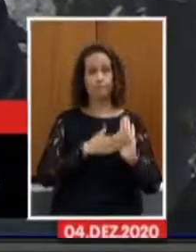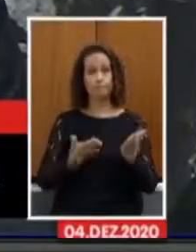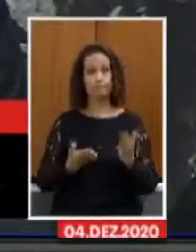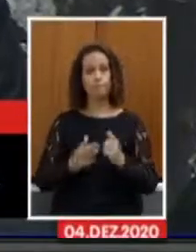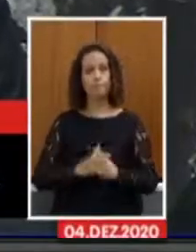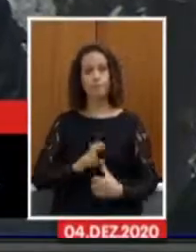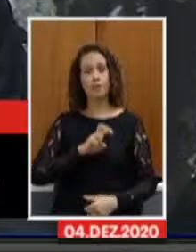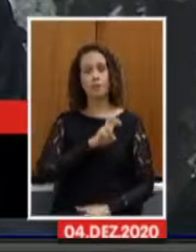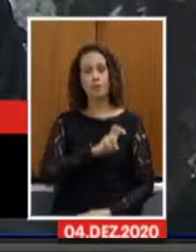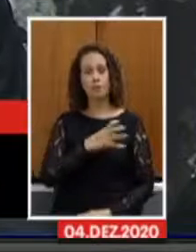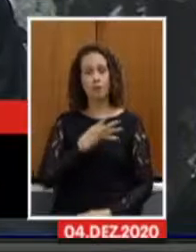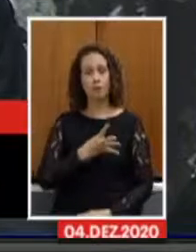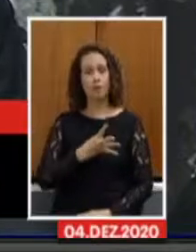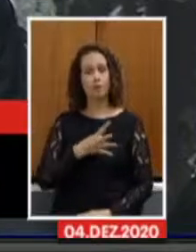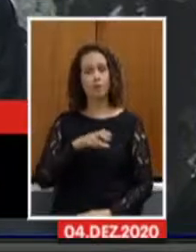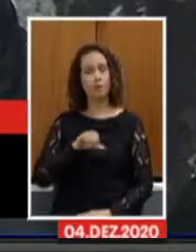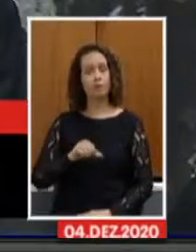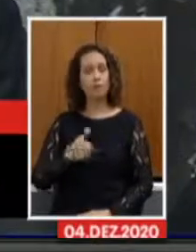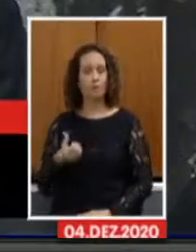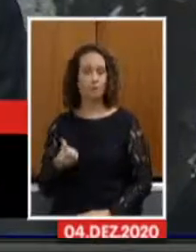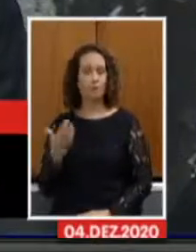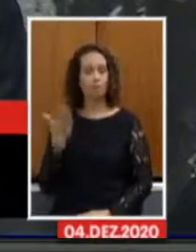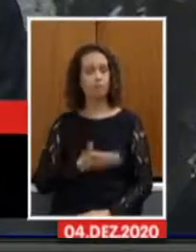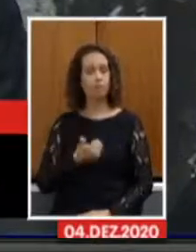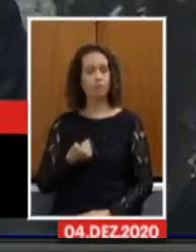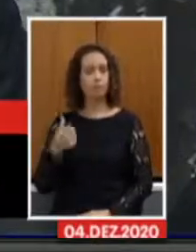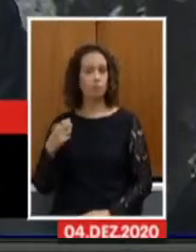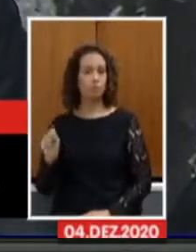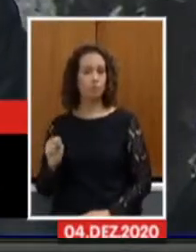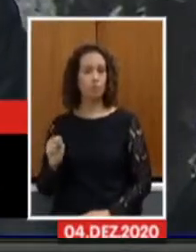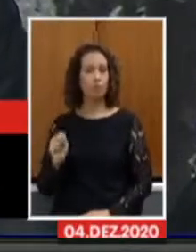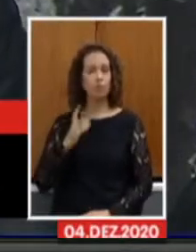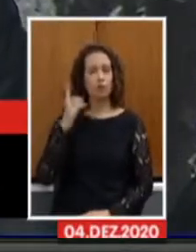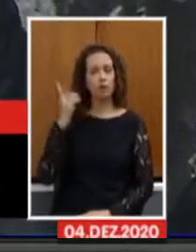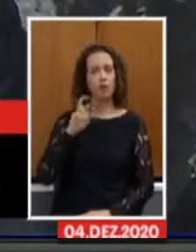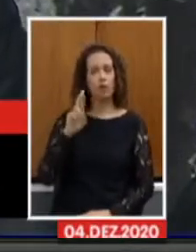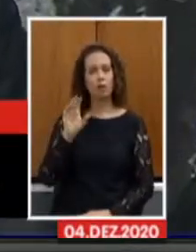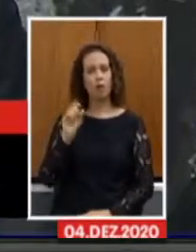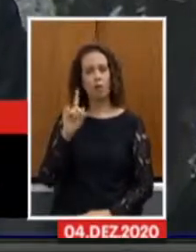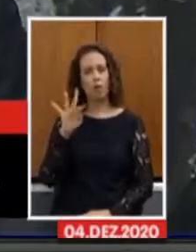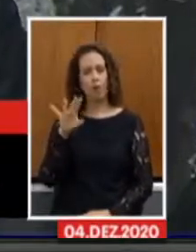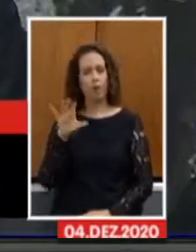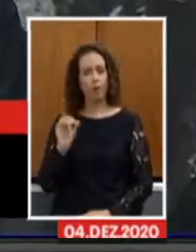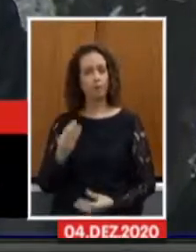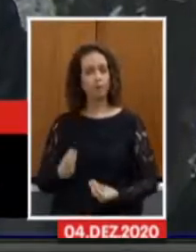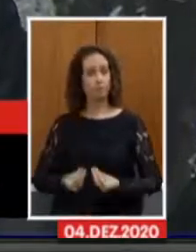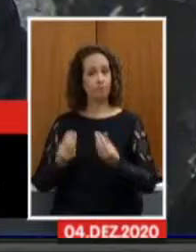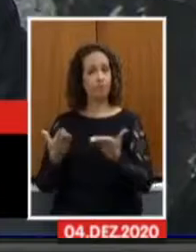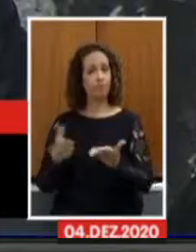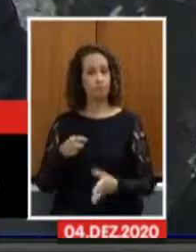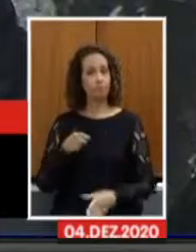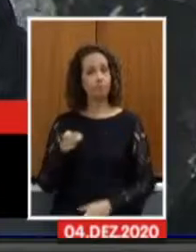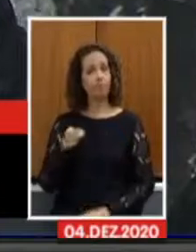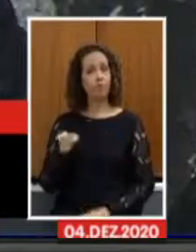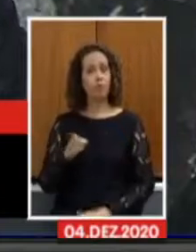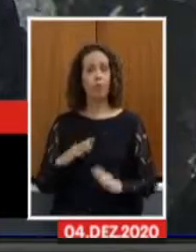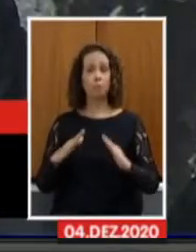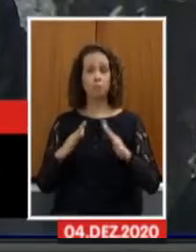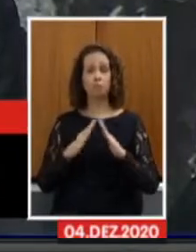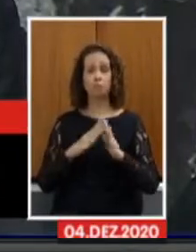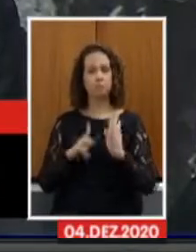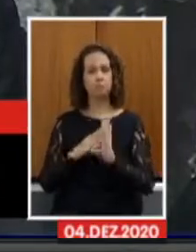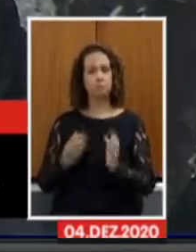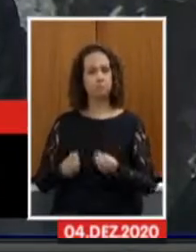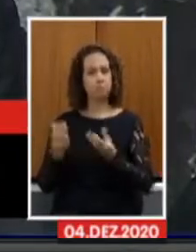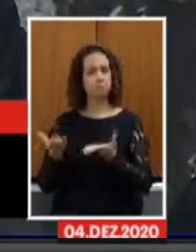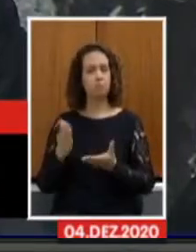número 5.496 de 2018, do deputado Roberto Andrade, que autoriza o Poder Executivo a doar ao município de Cajuri o imóvel que especifica. Em